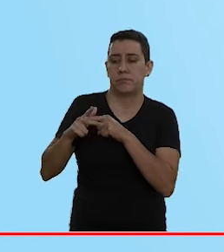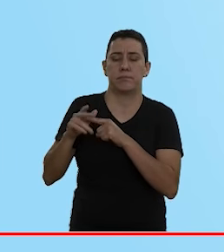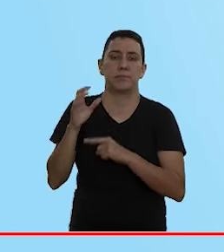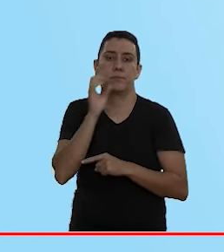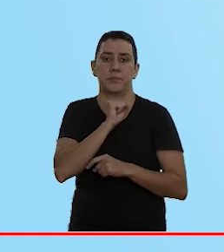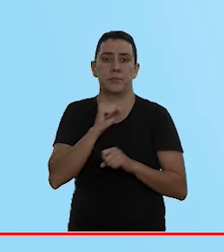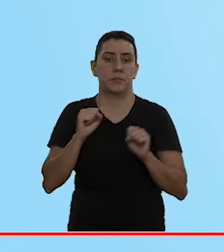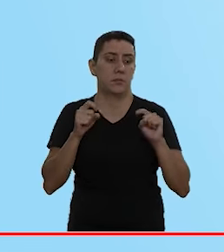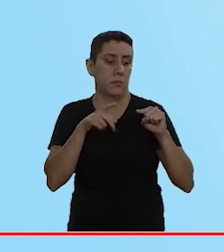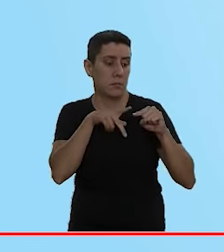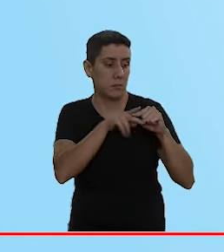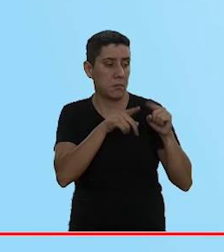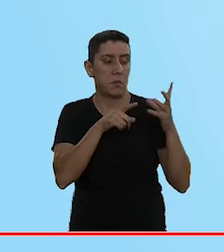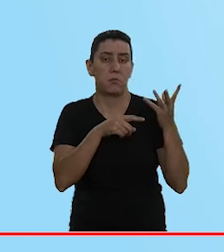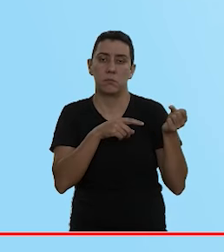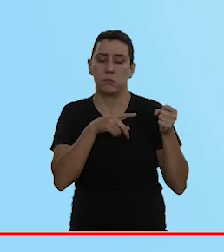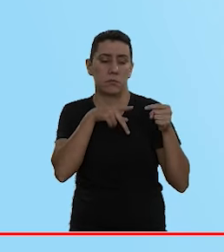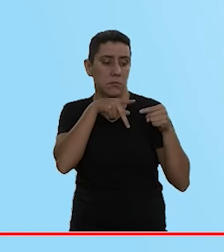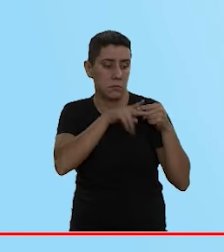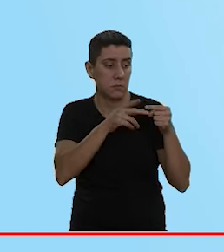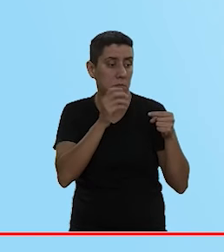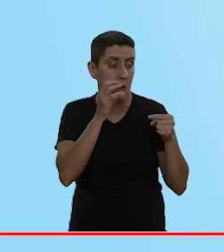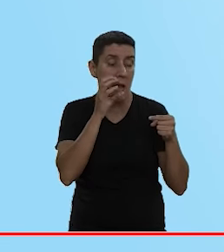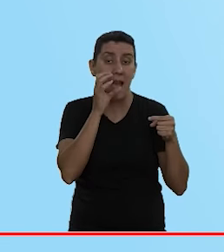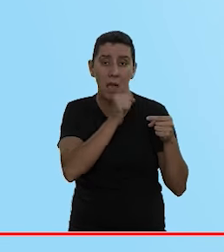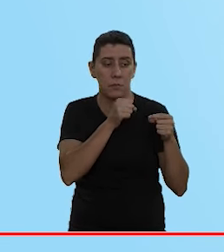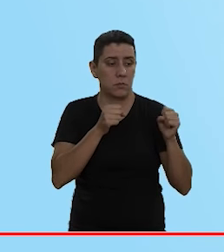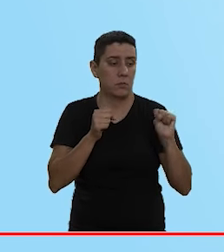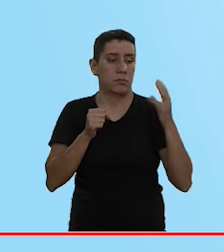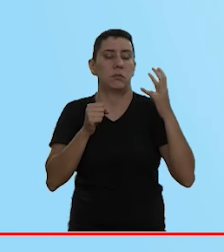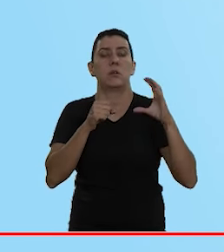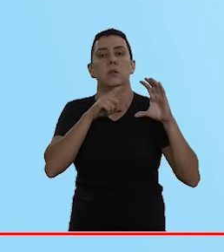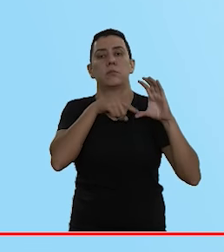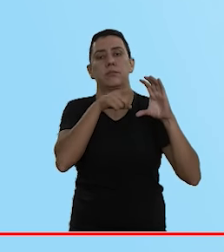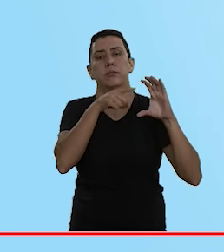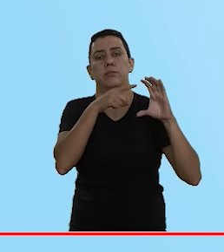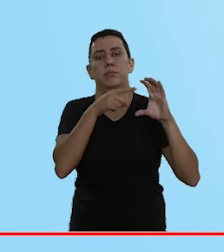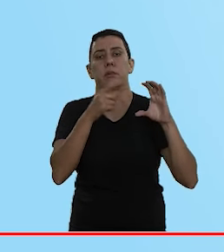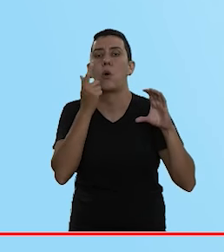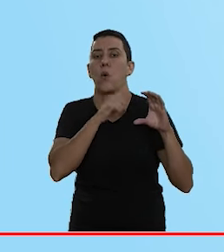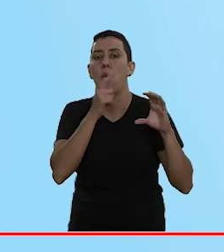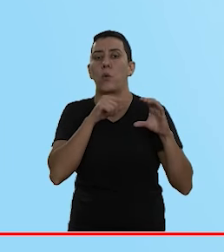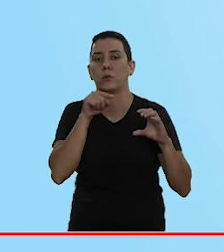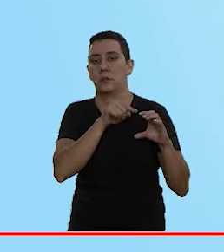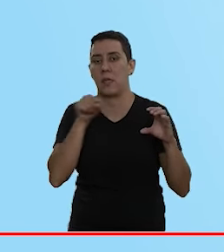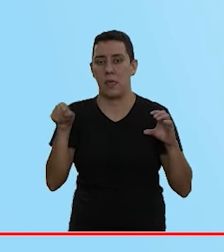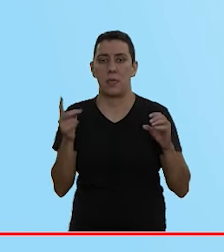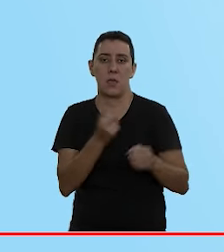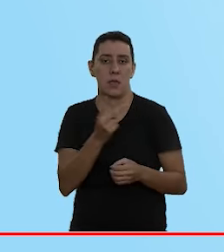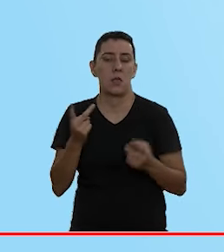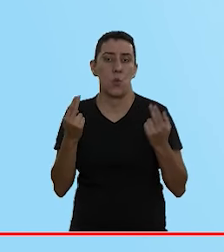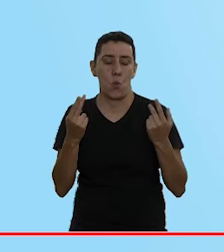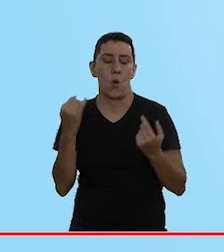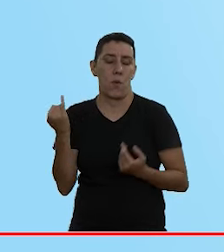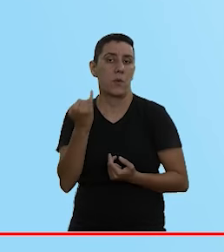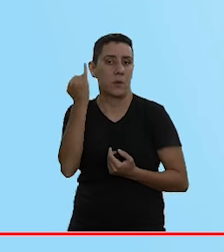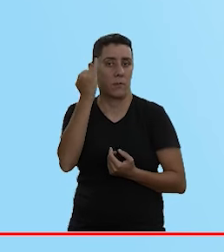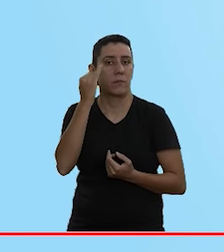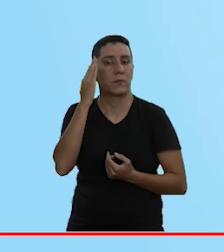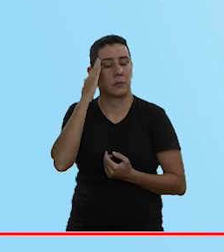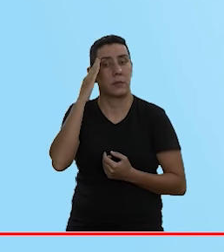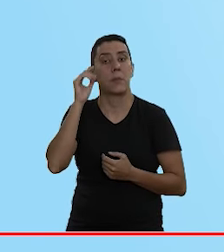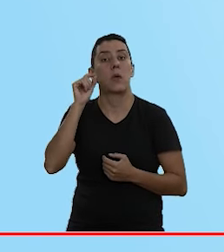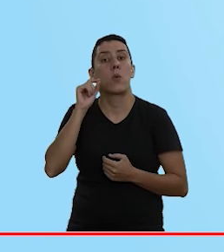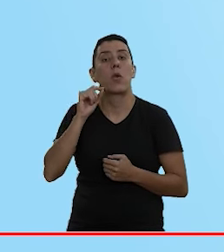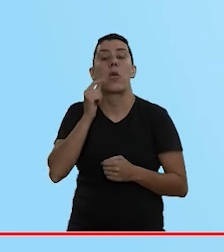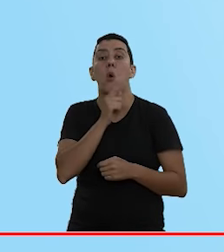EFCI é algo bem importante, é uma aplicação bem interessante da inteligência artificial para trazer